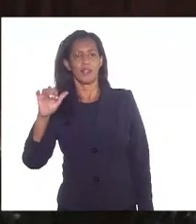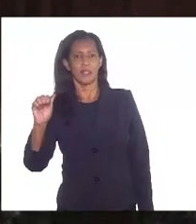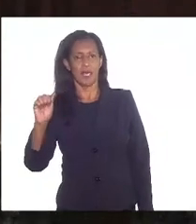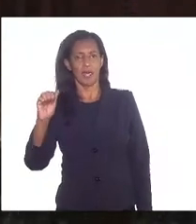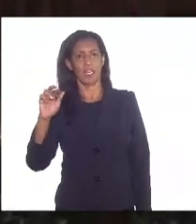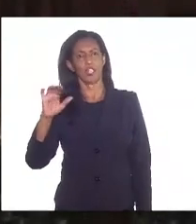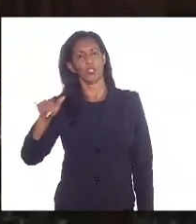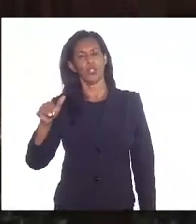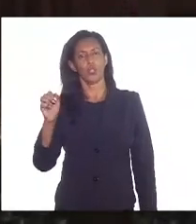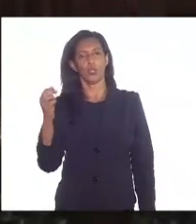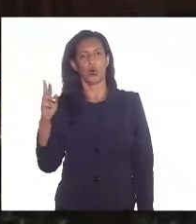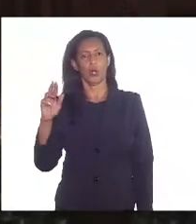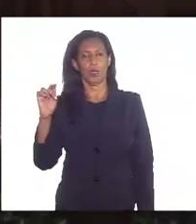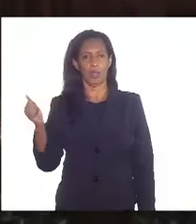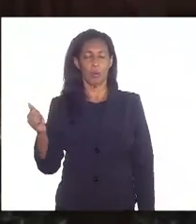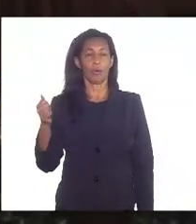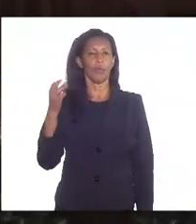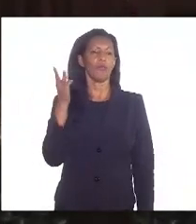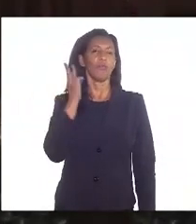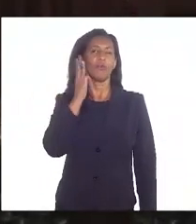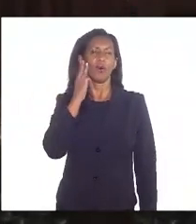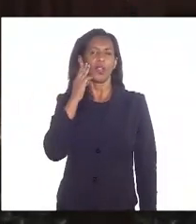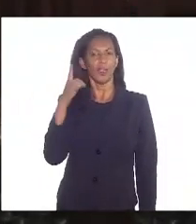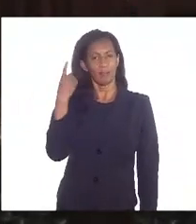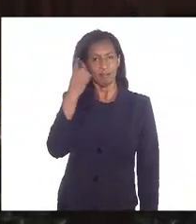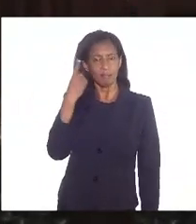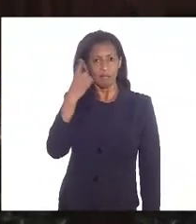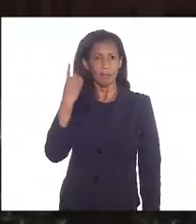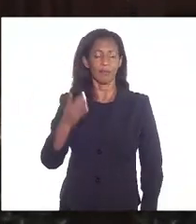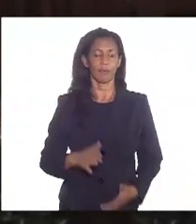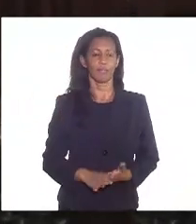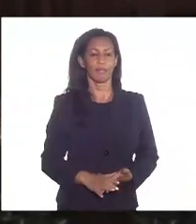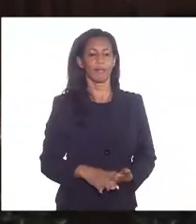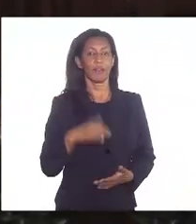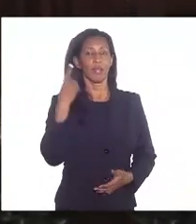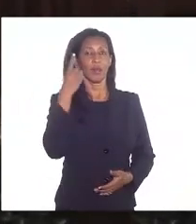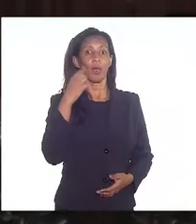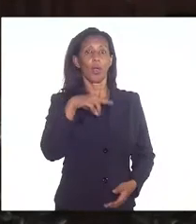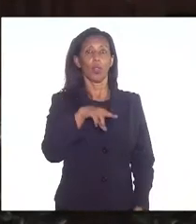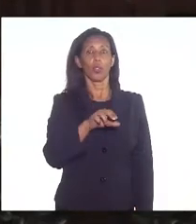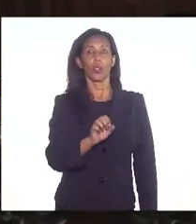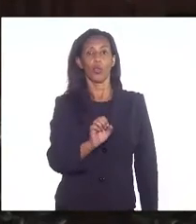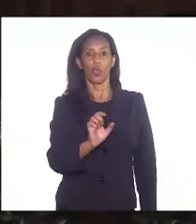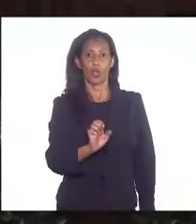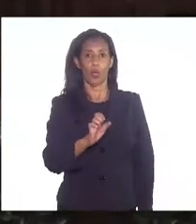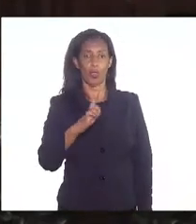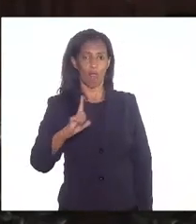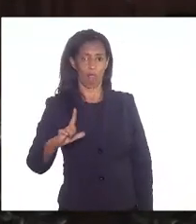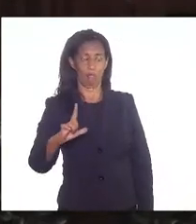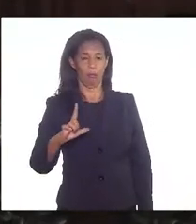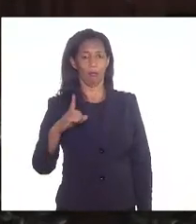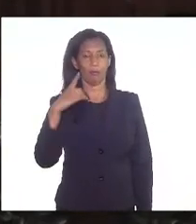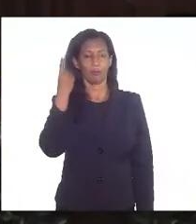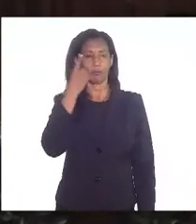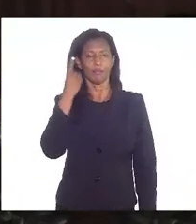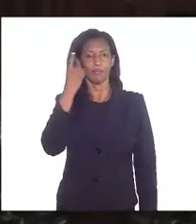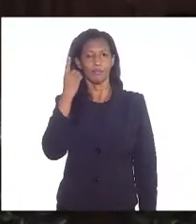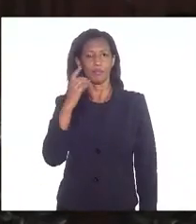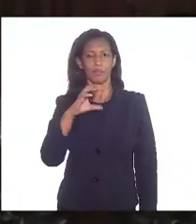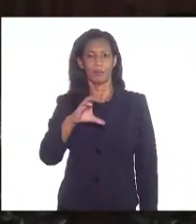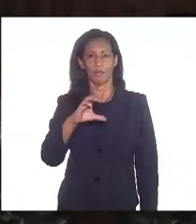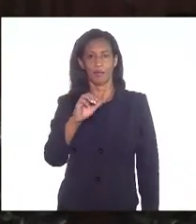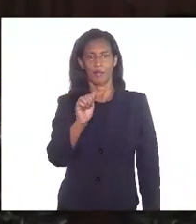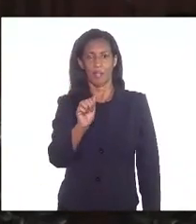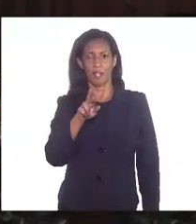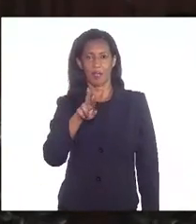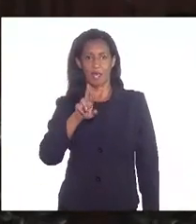deputado Valdeque Carneiro, deputado Noel de Carvalho, deputado